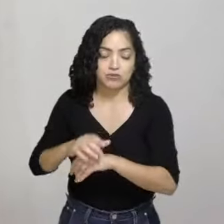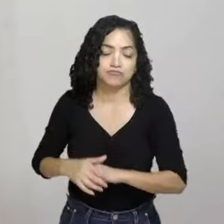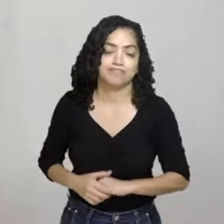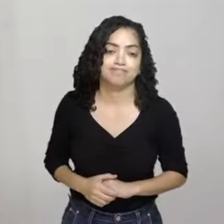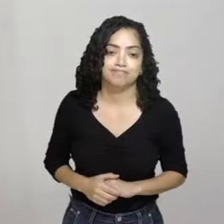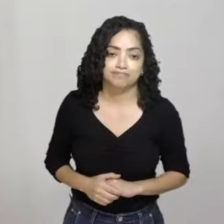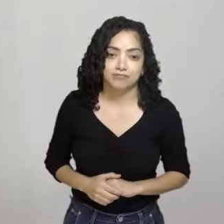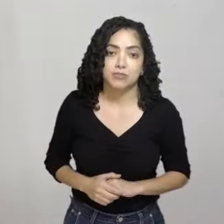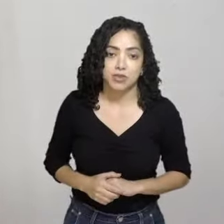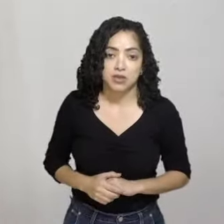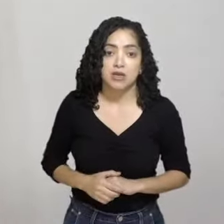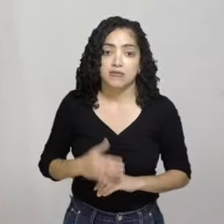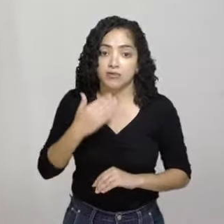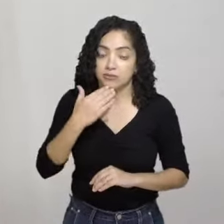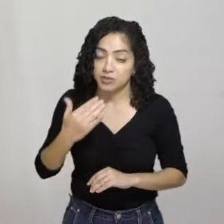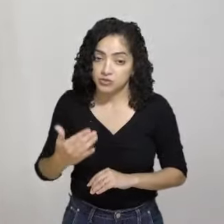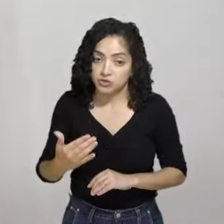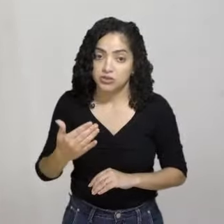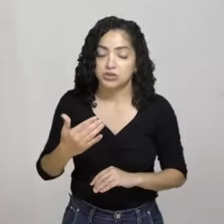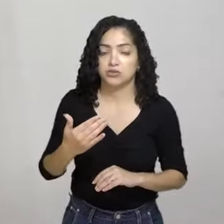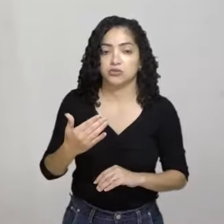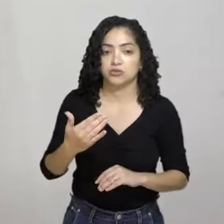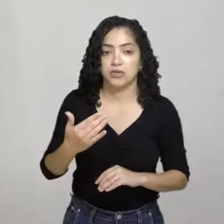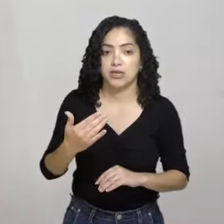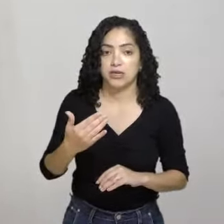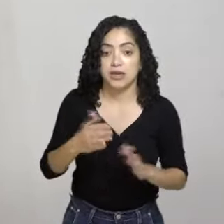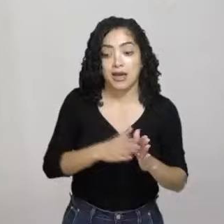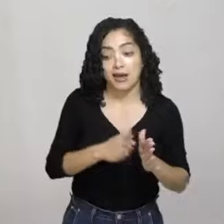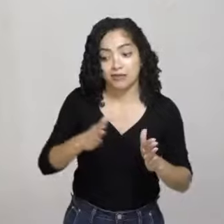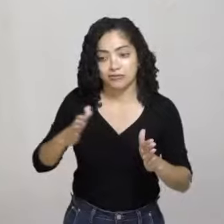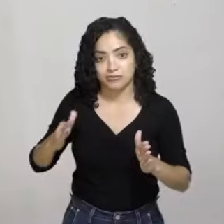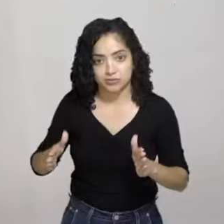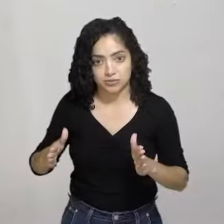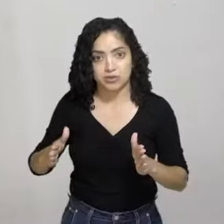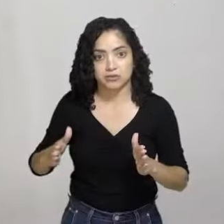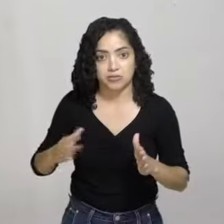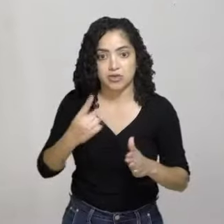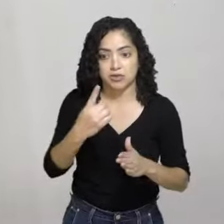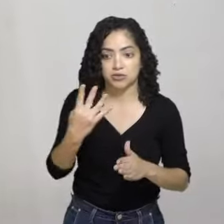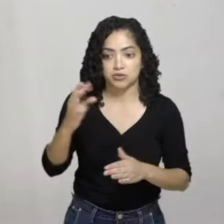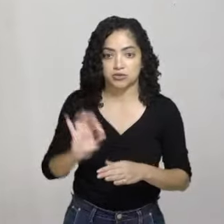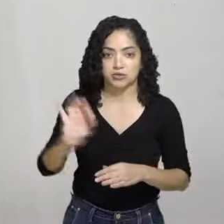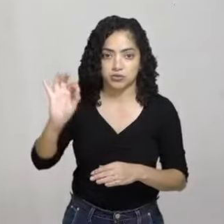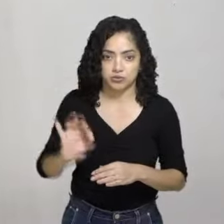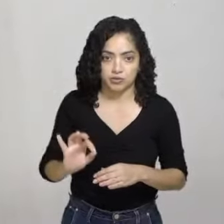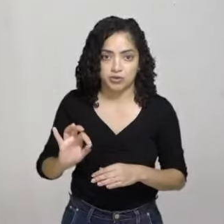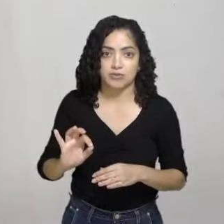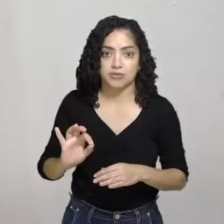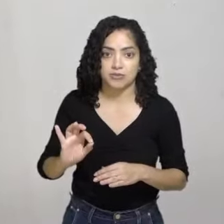vem reivindicando a revogação do confisco de 14%.